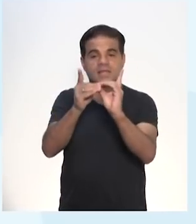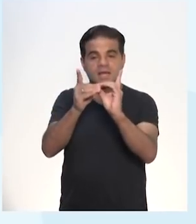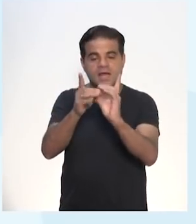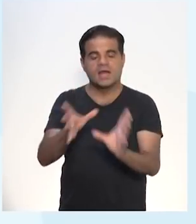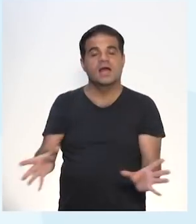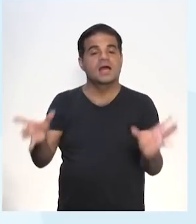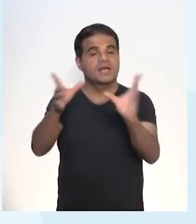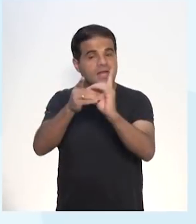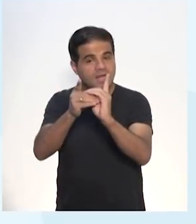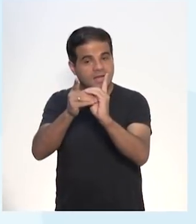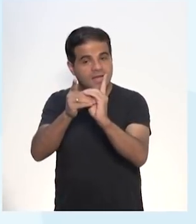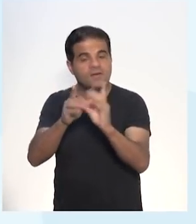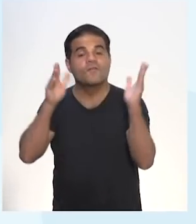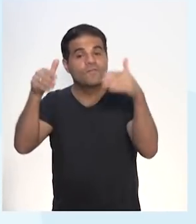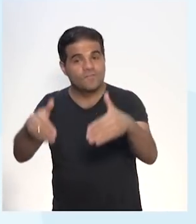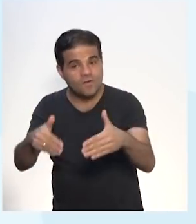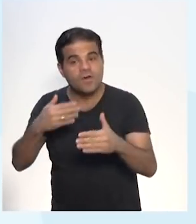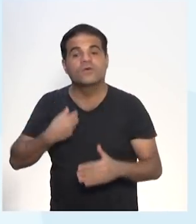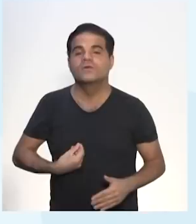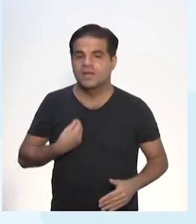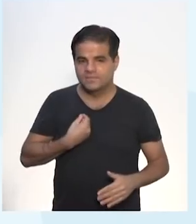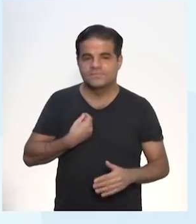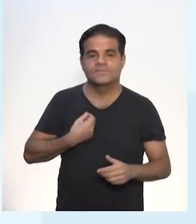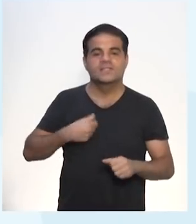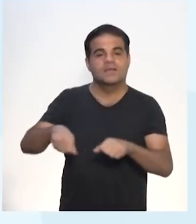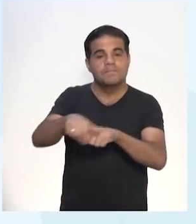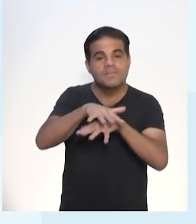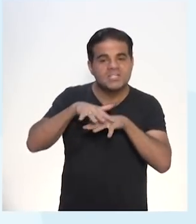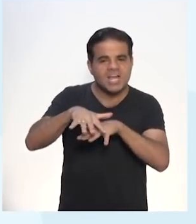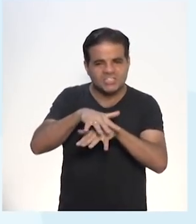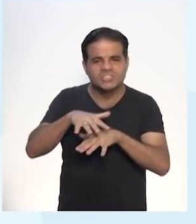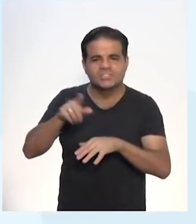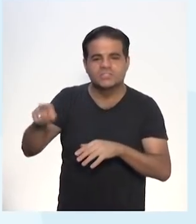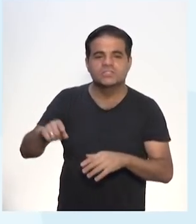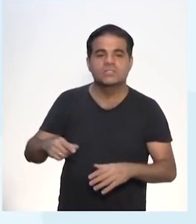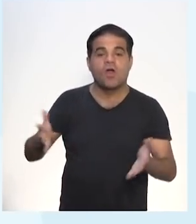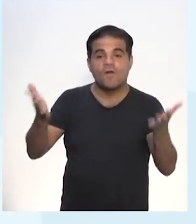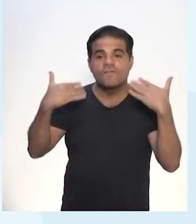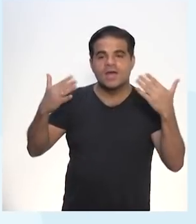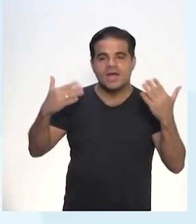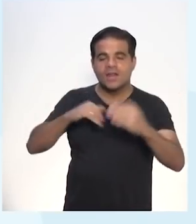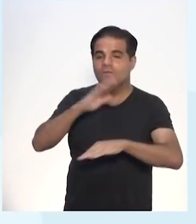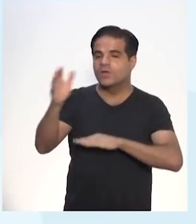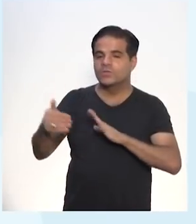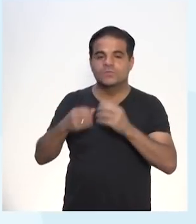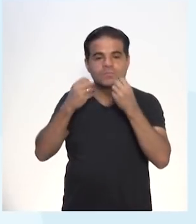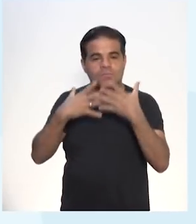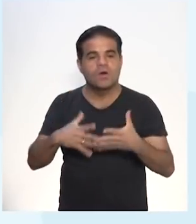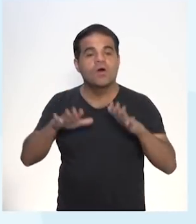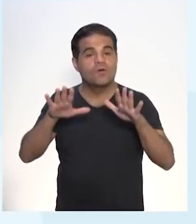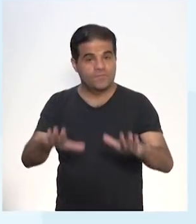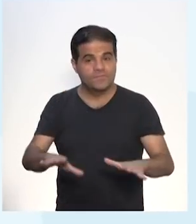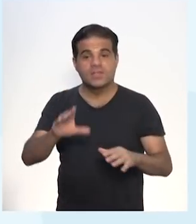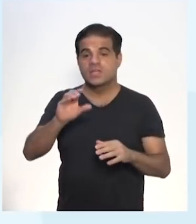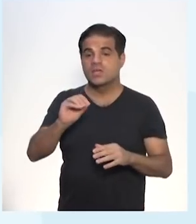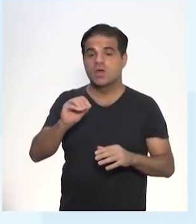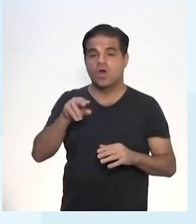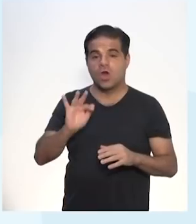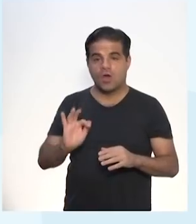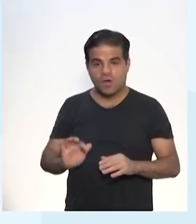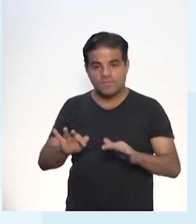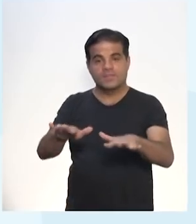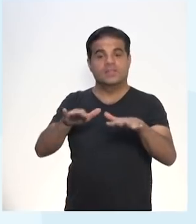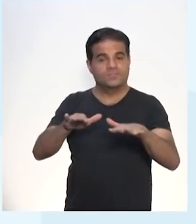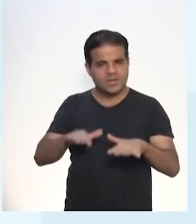na vida. Foca na vida, também manchadinho, né? Verão é tudo de bom. Fique off no trânsito. Opa, é